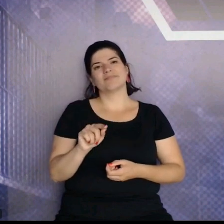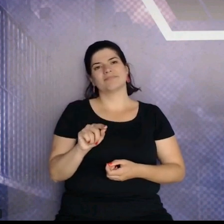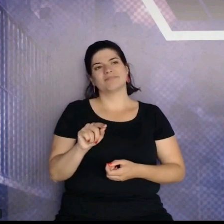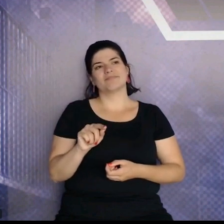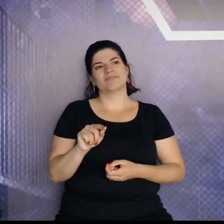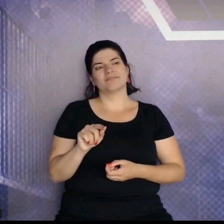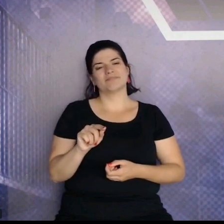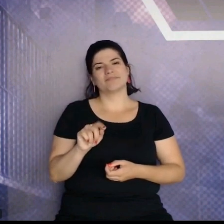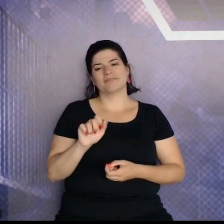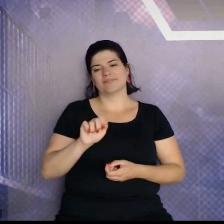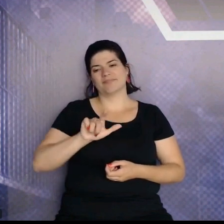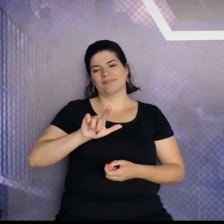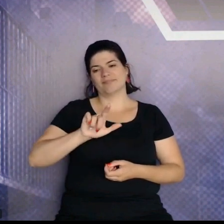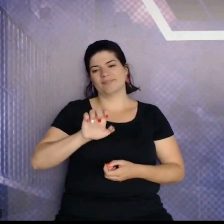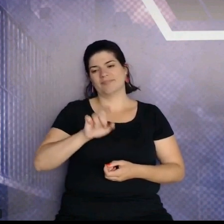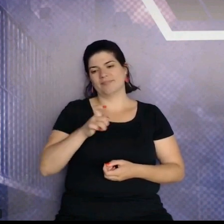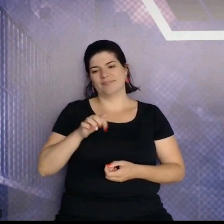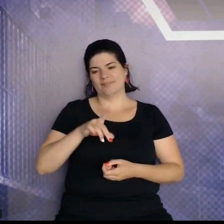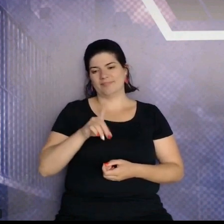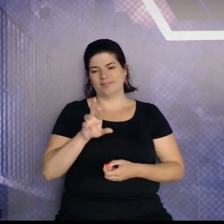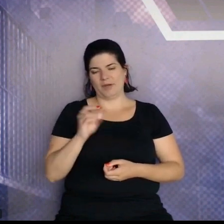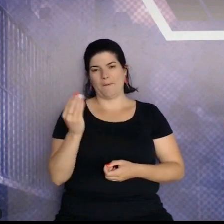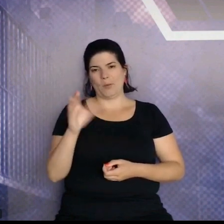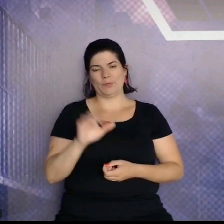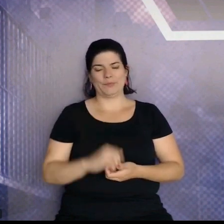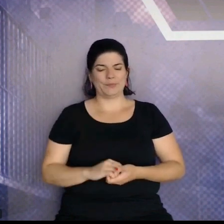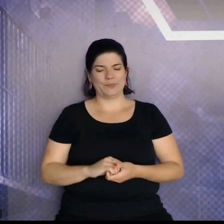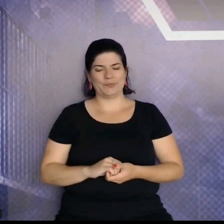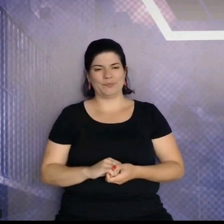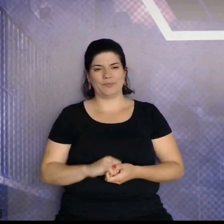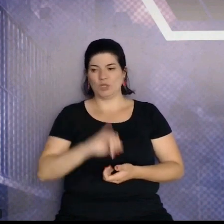juro. Jô?